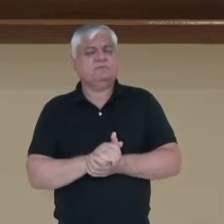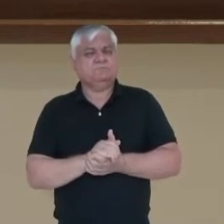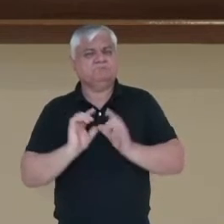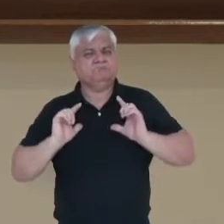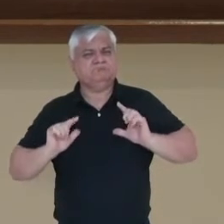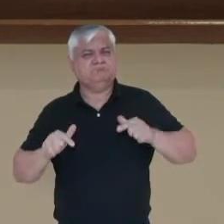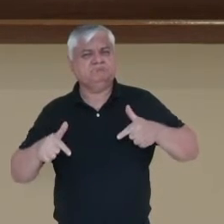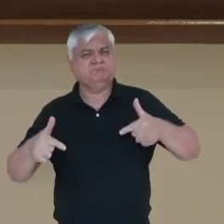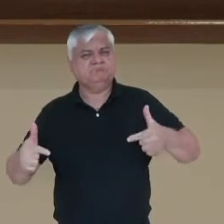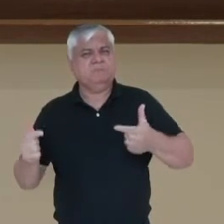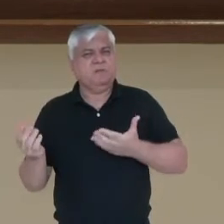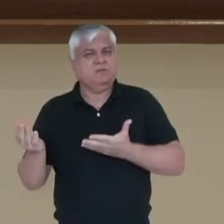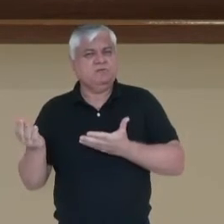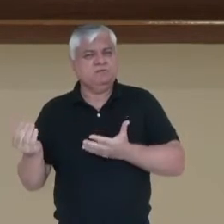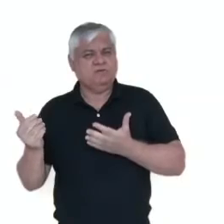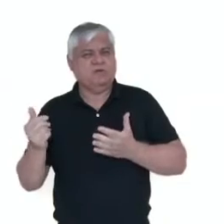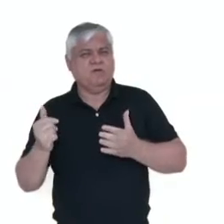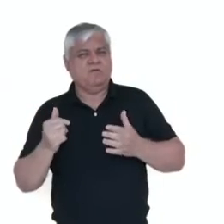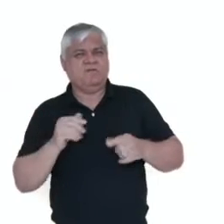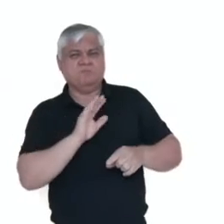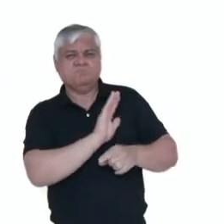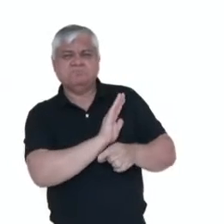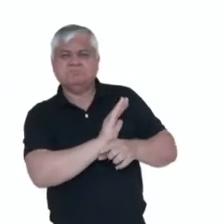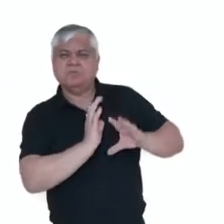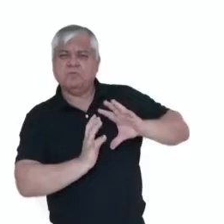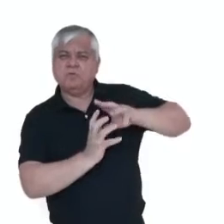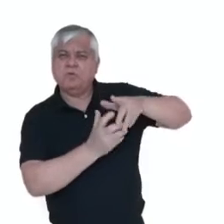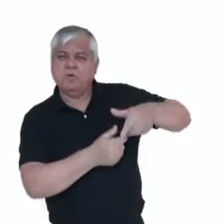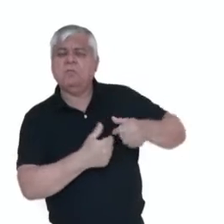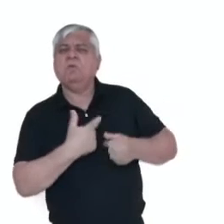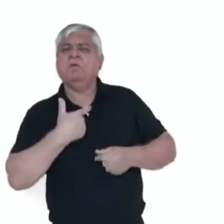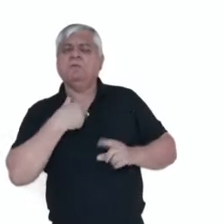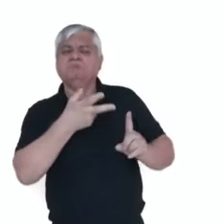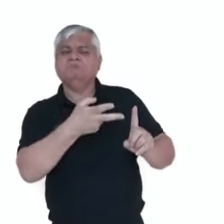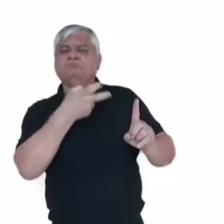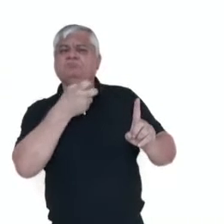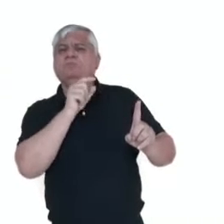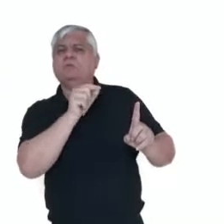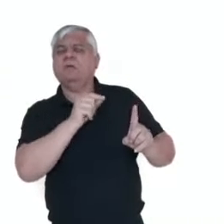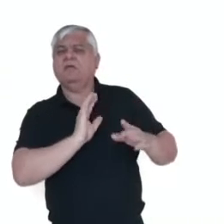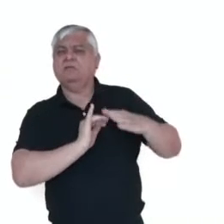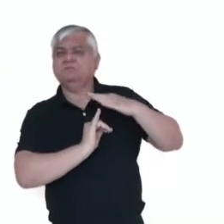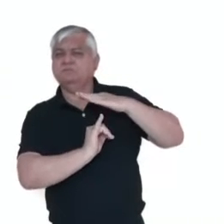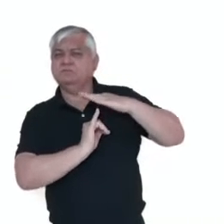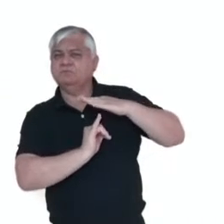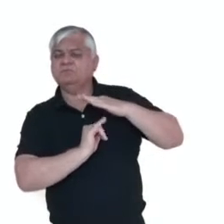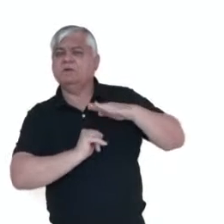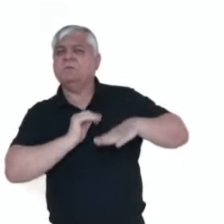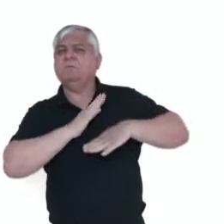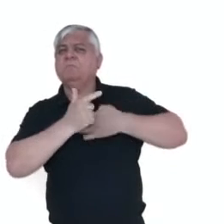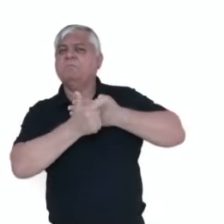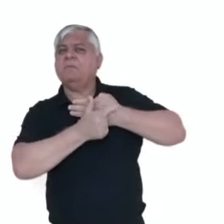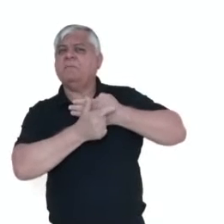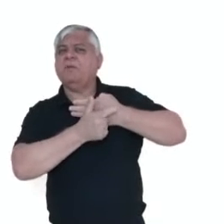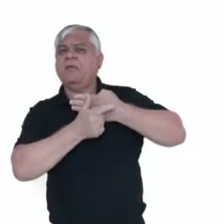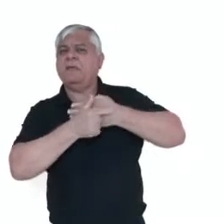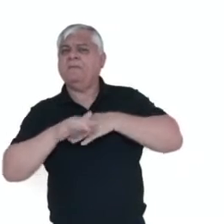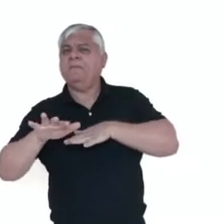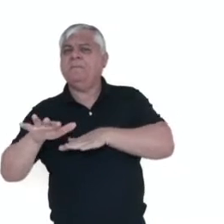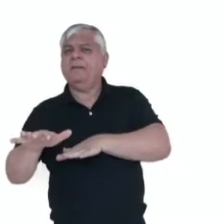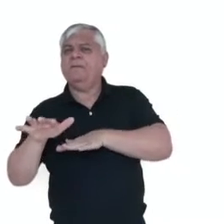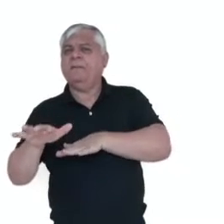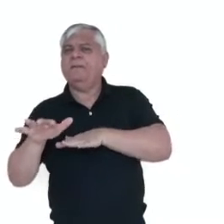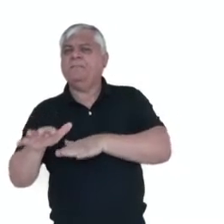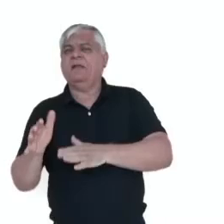Jovem para a Ação Global, uma vez mais reconhecemos enquanto instituição o papel da movimentação jovem